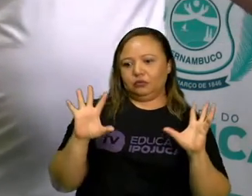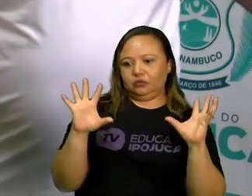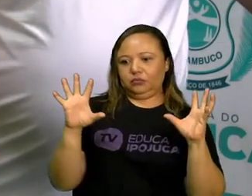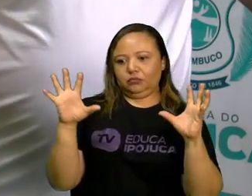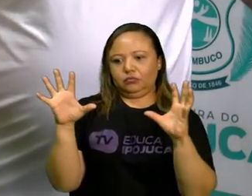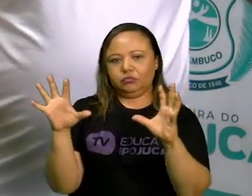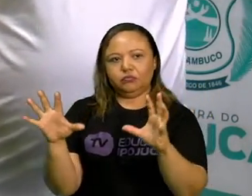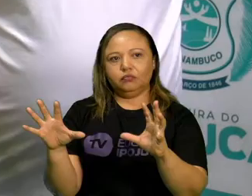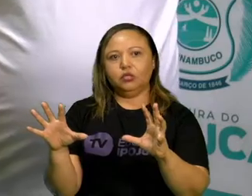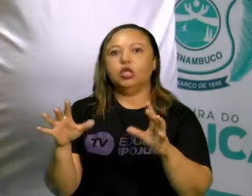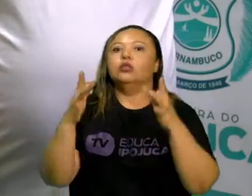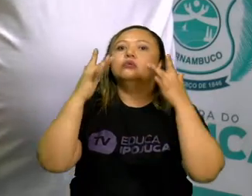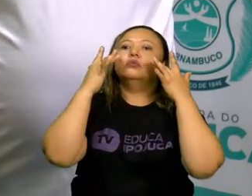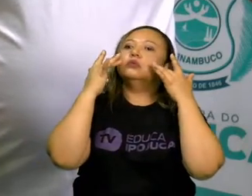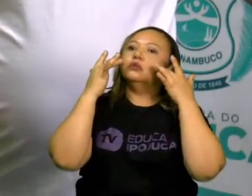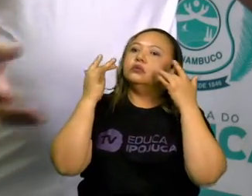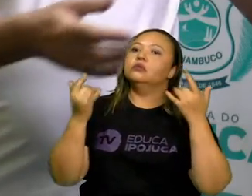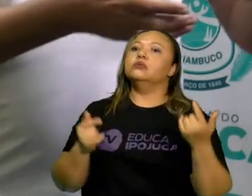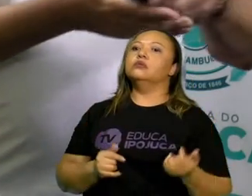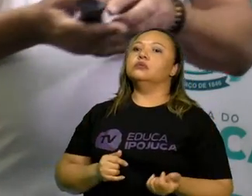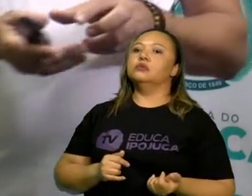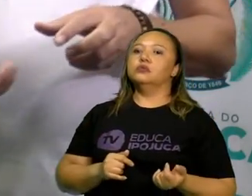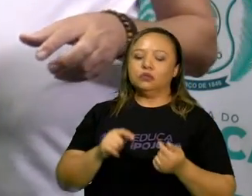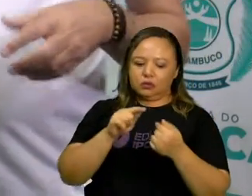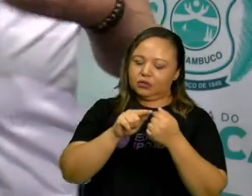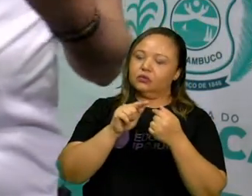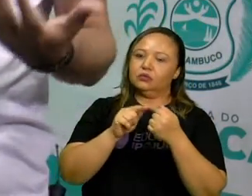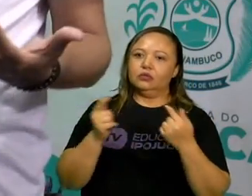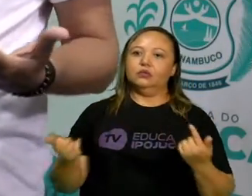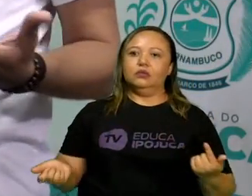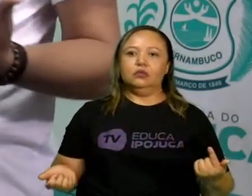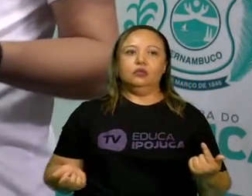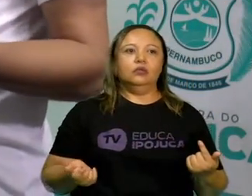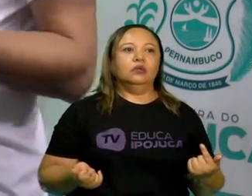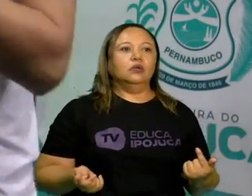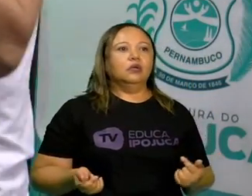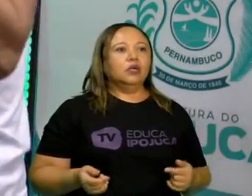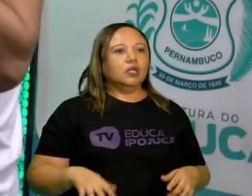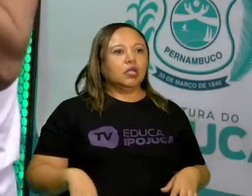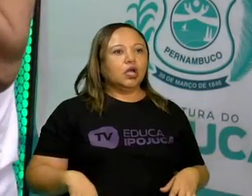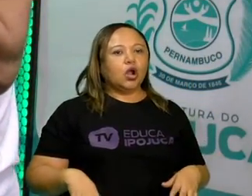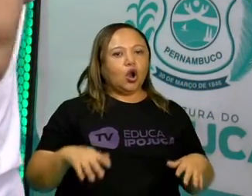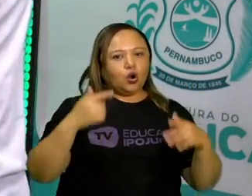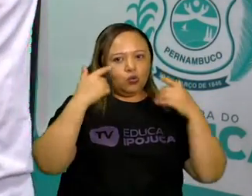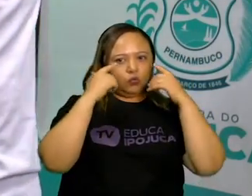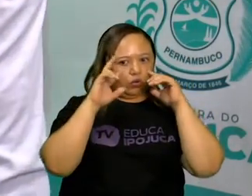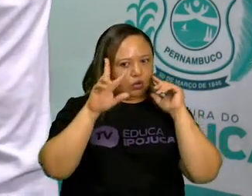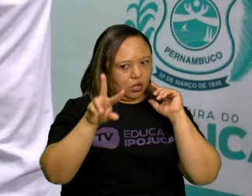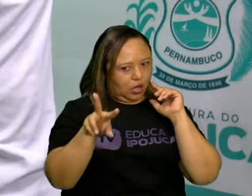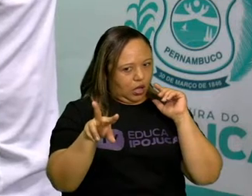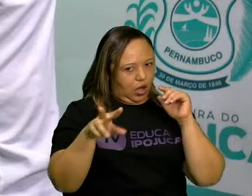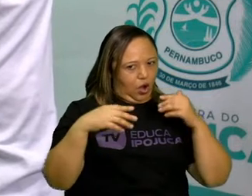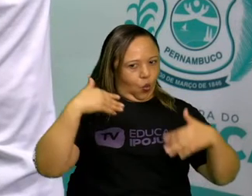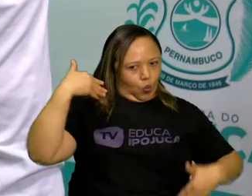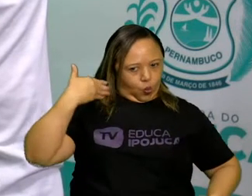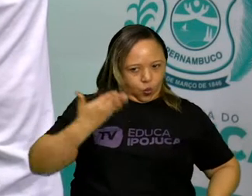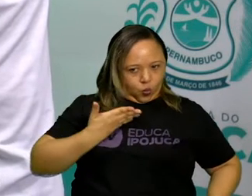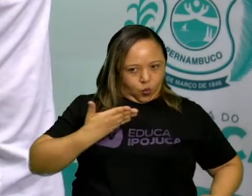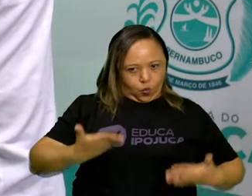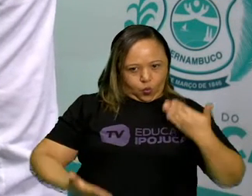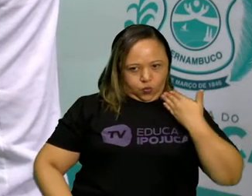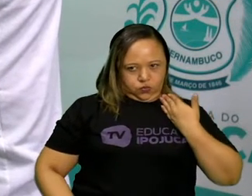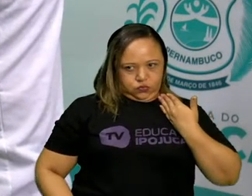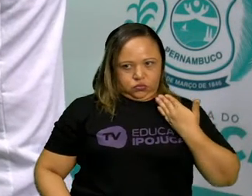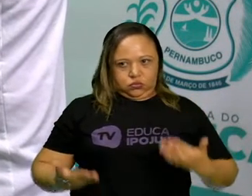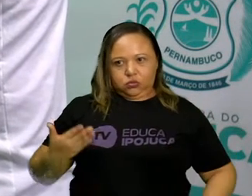o teatro ele passa por isso. O gesto passa por isso, por essa verdade que você traz para o olhar, para o corpo. Quando você faz